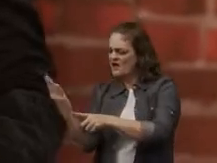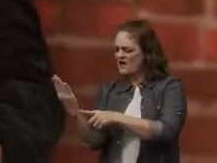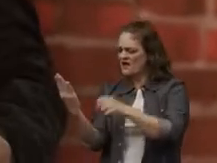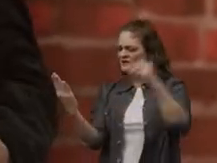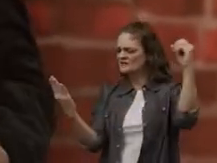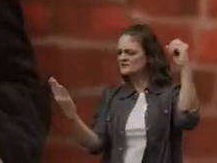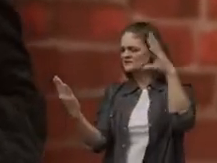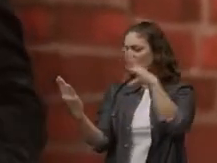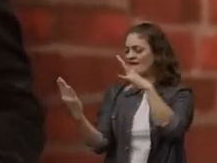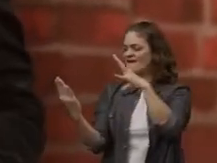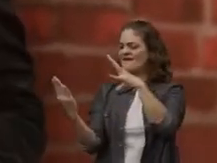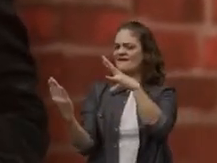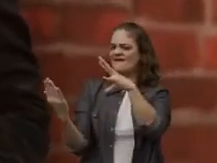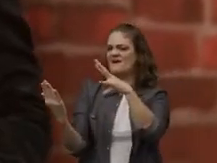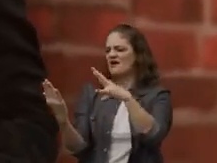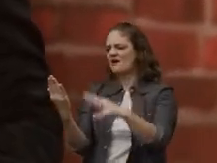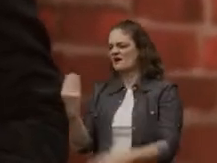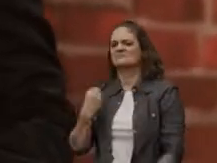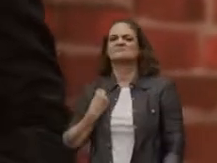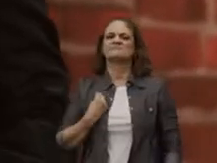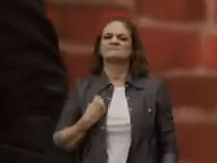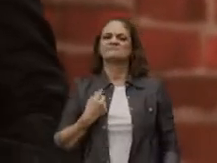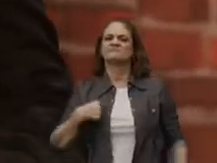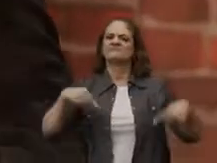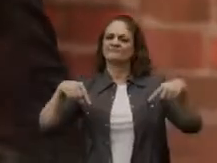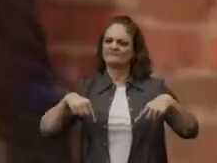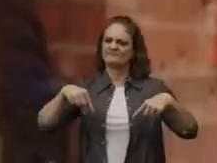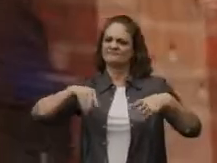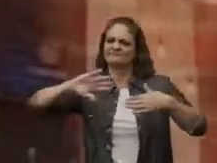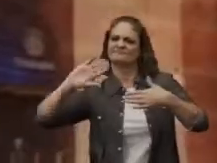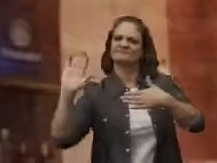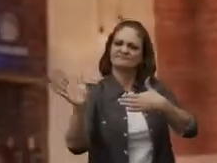trancado nesse apartamento,